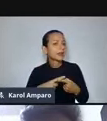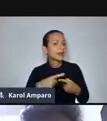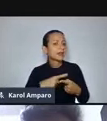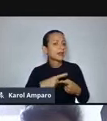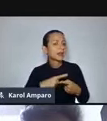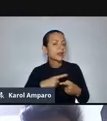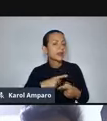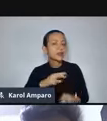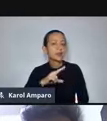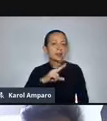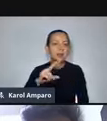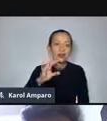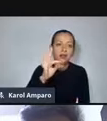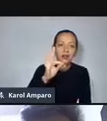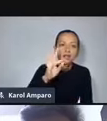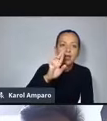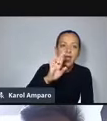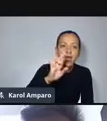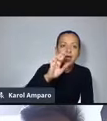Tresseral, Carol. É